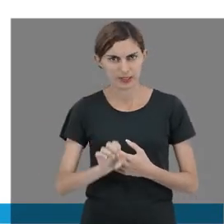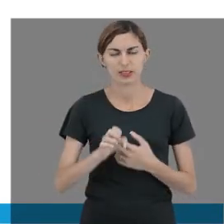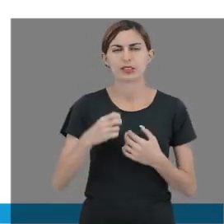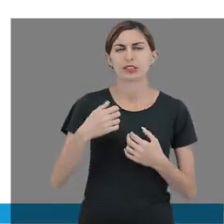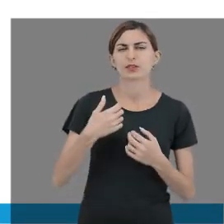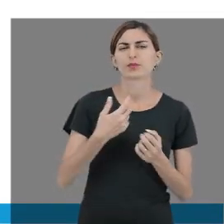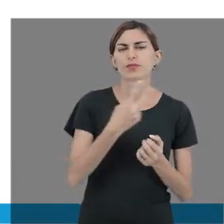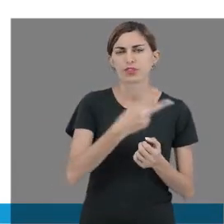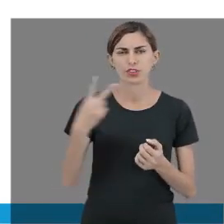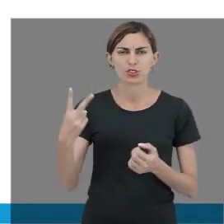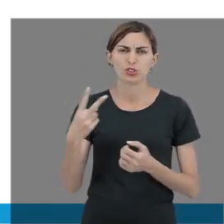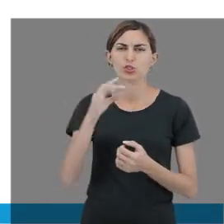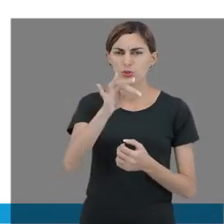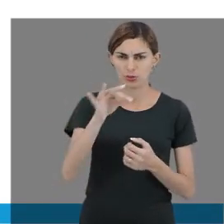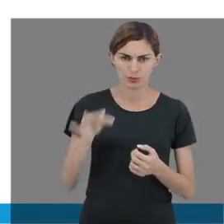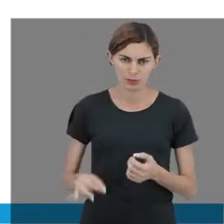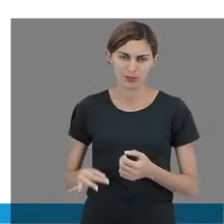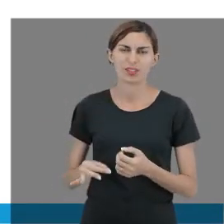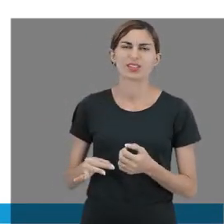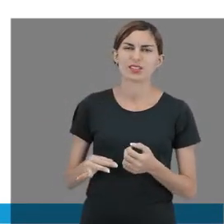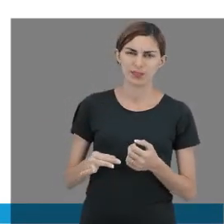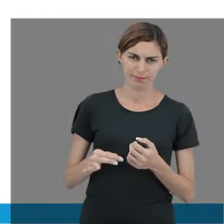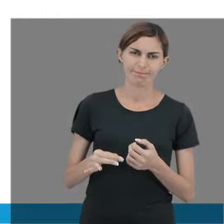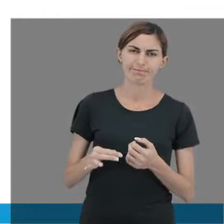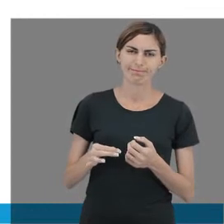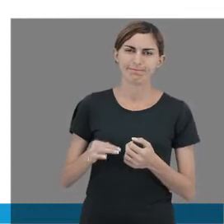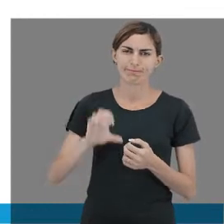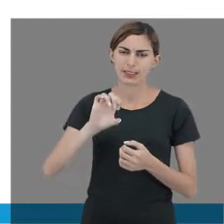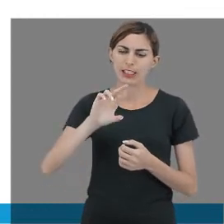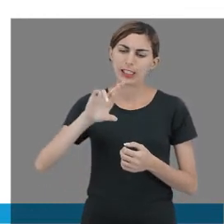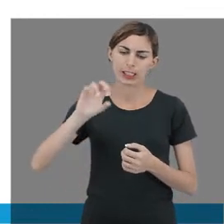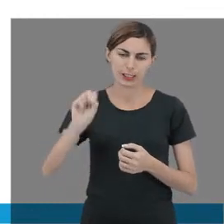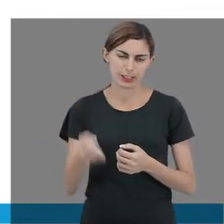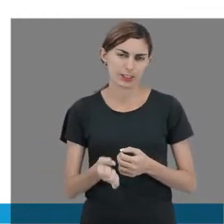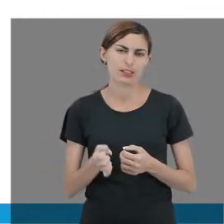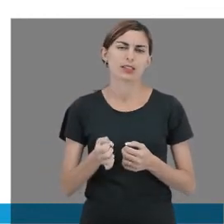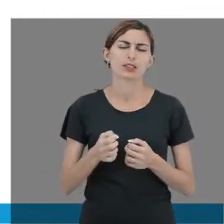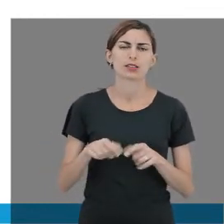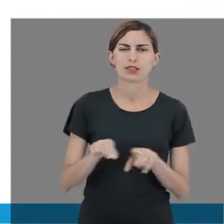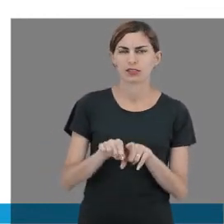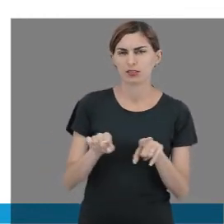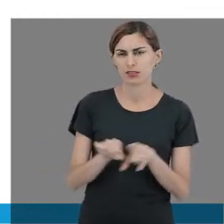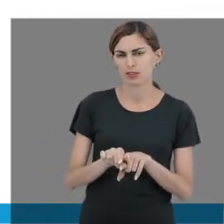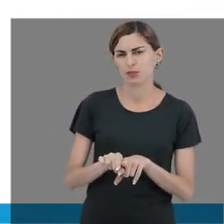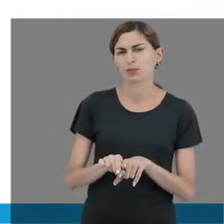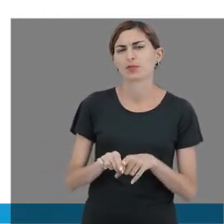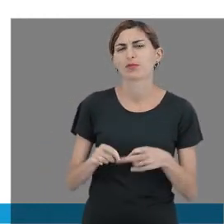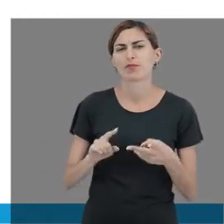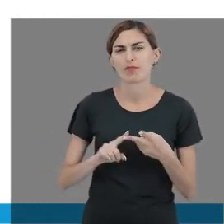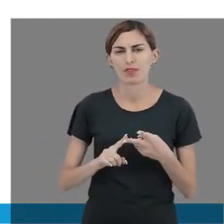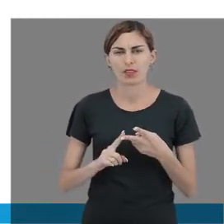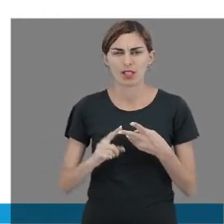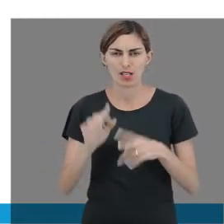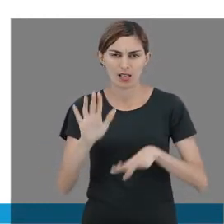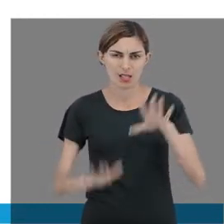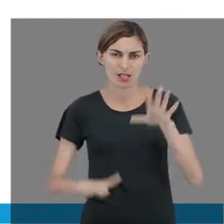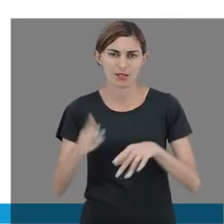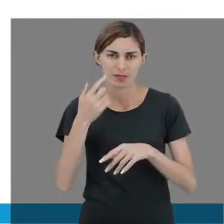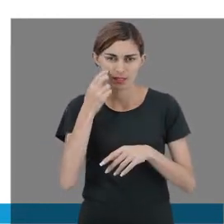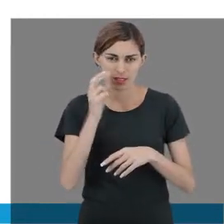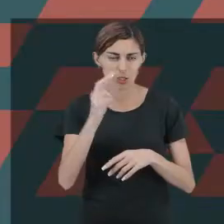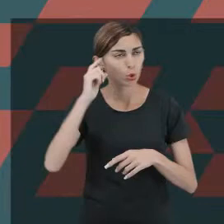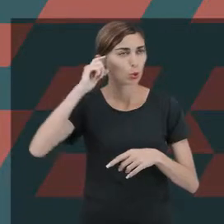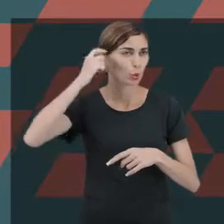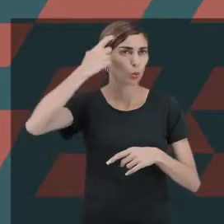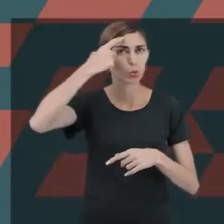com descrição dos pais de crise focal. E o vídeo é muito bom, o vídeo caseiro. Às vezes a gente fica muito na dúvida do que